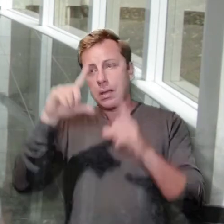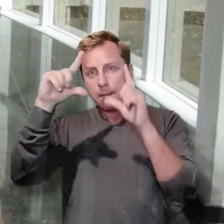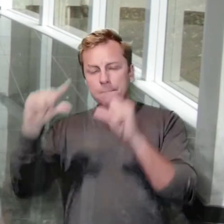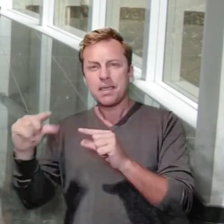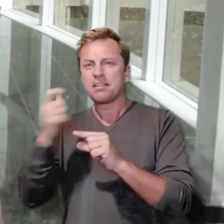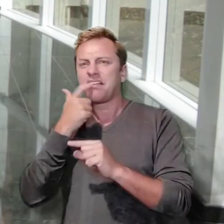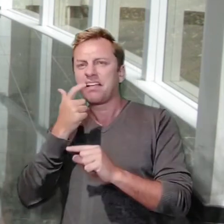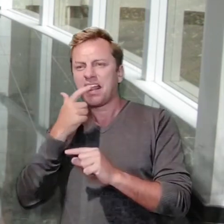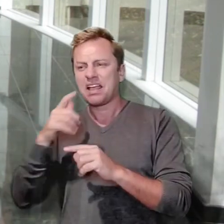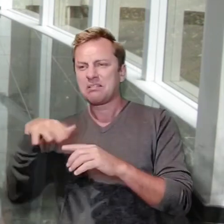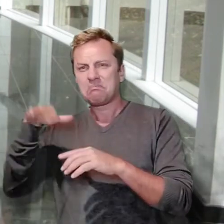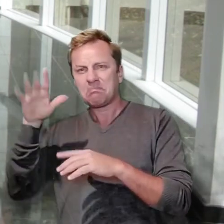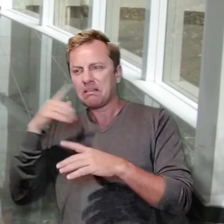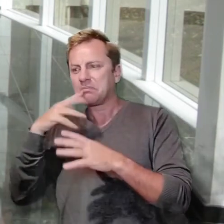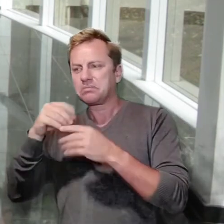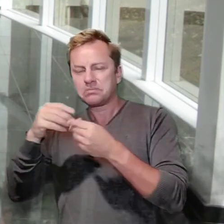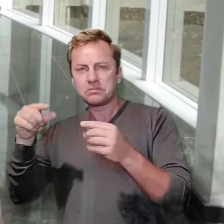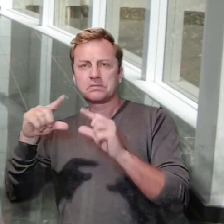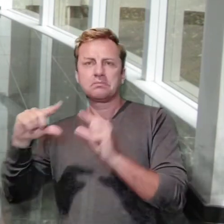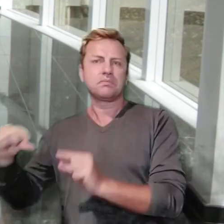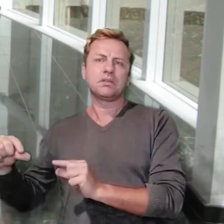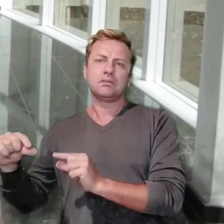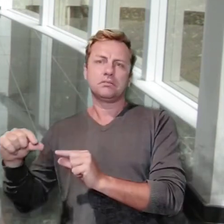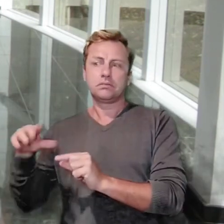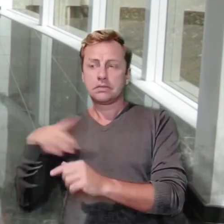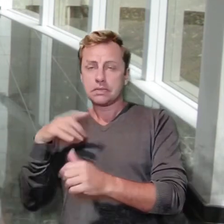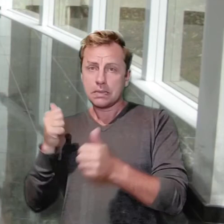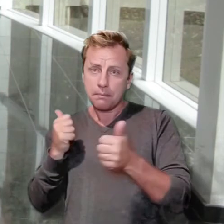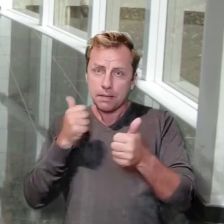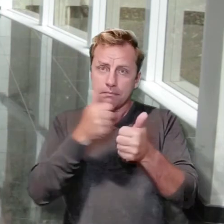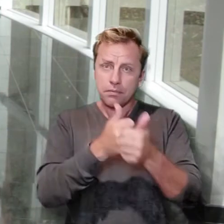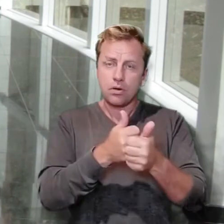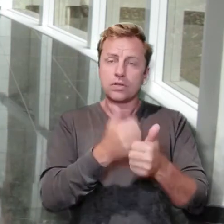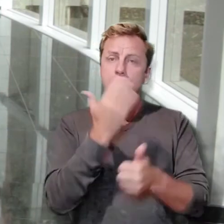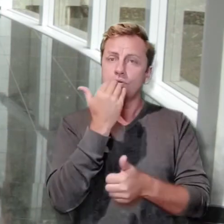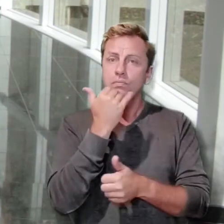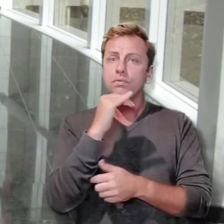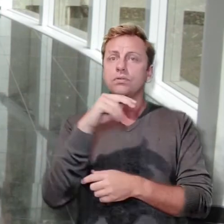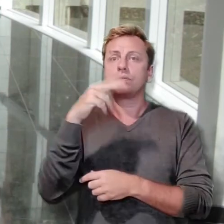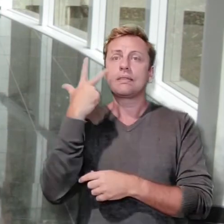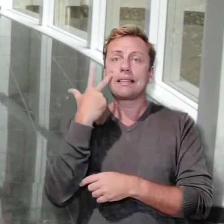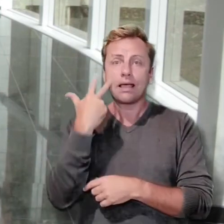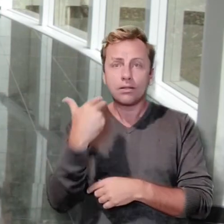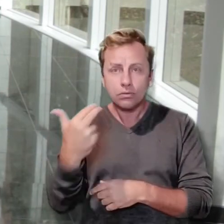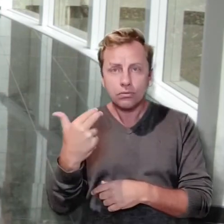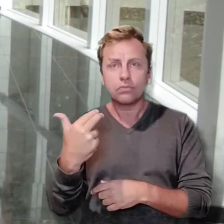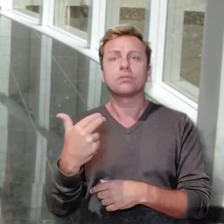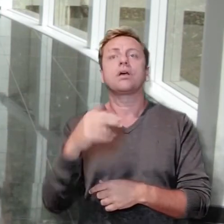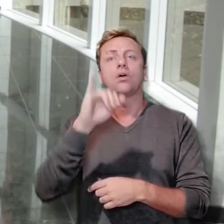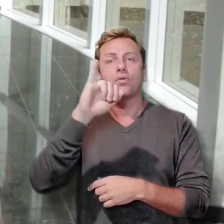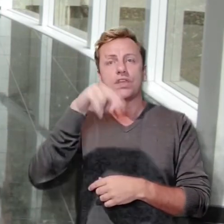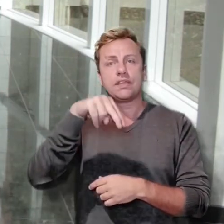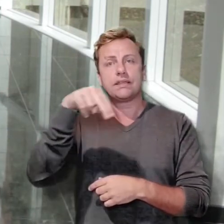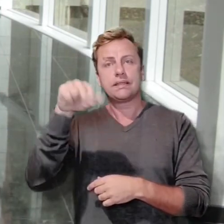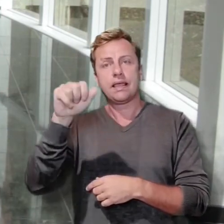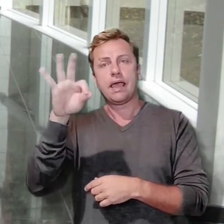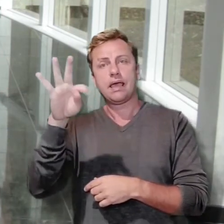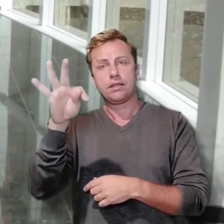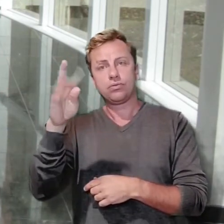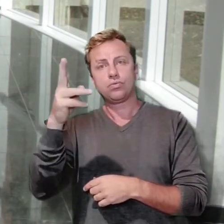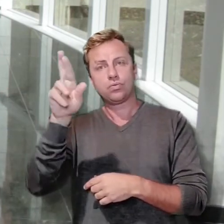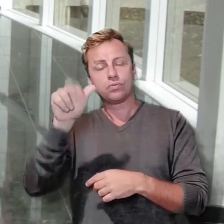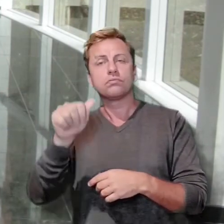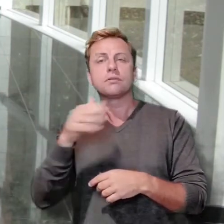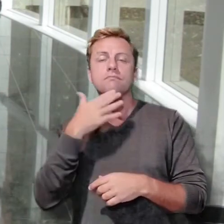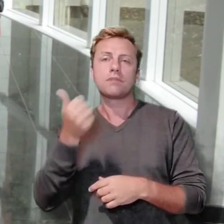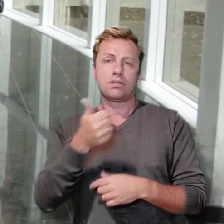alimento ou embalagens, mais próximo de uma alimentação de alimentos naturais, in natura, frescos você está.